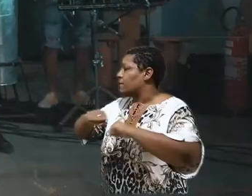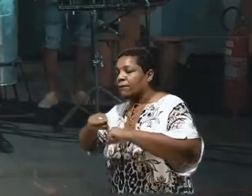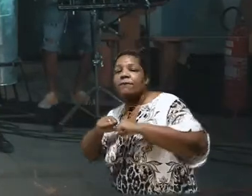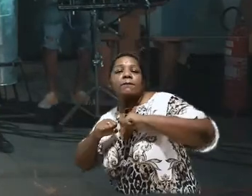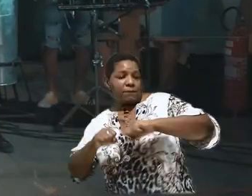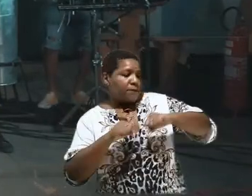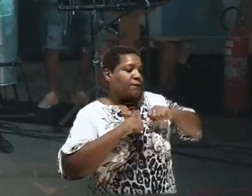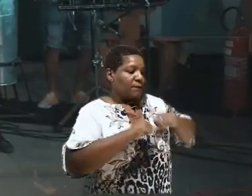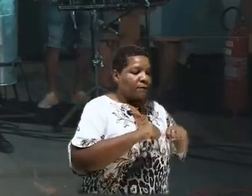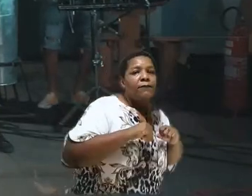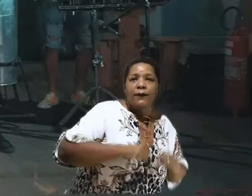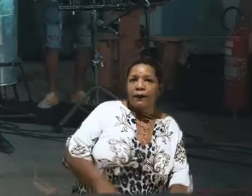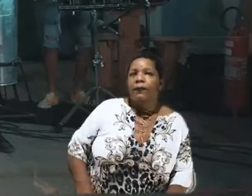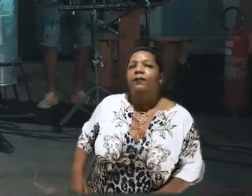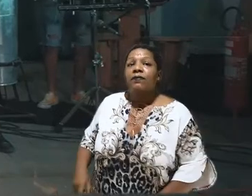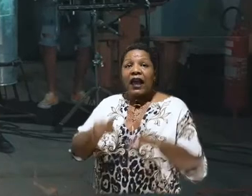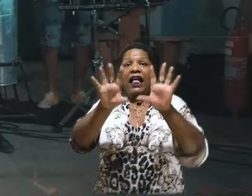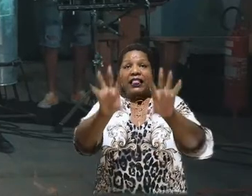o